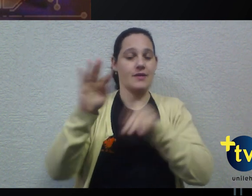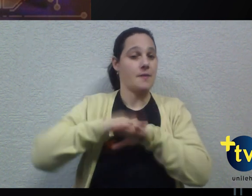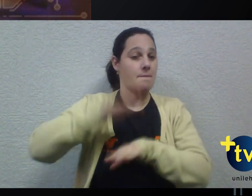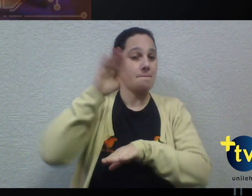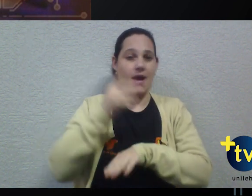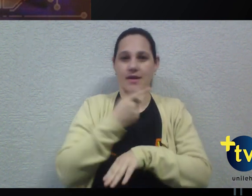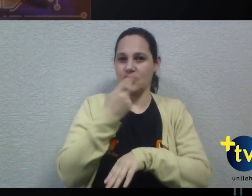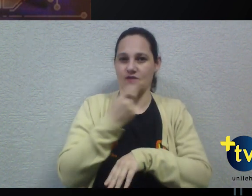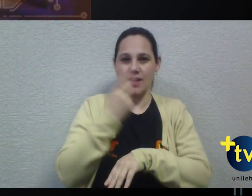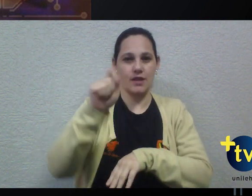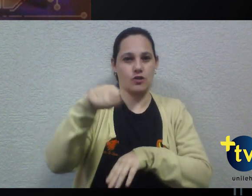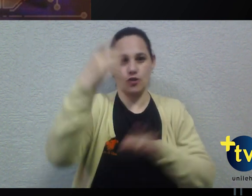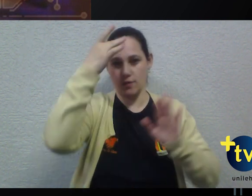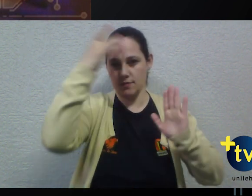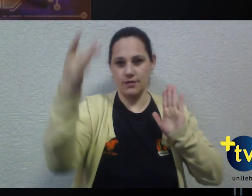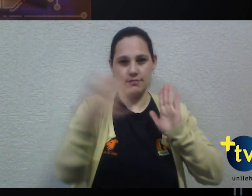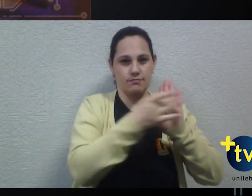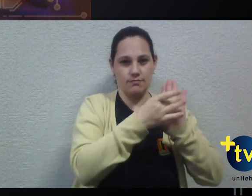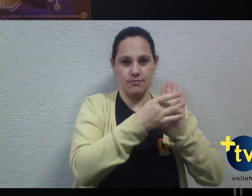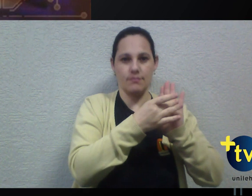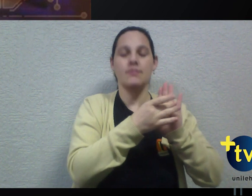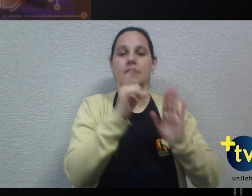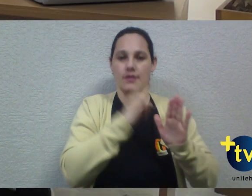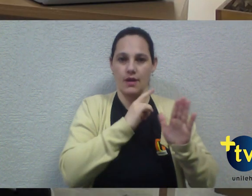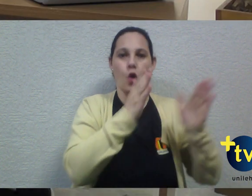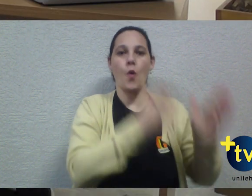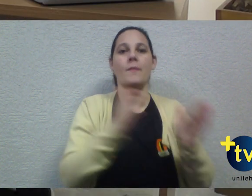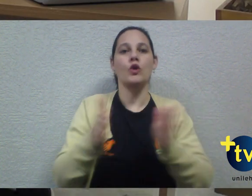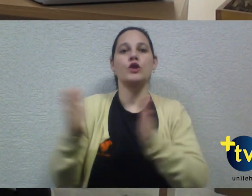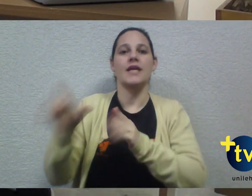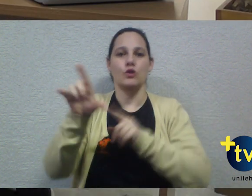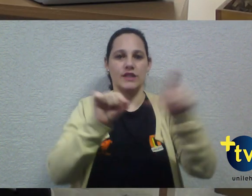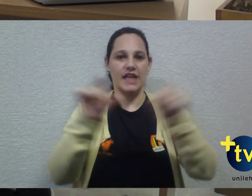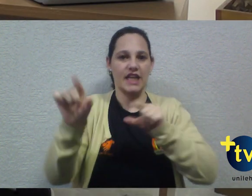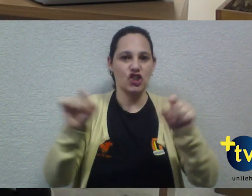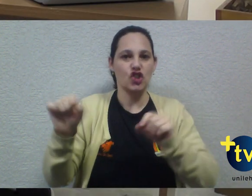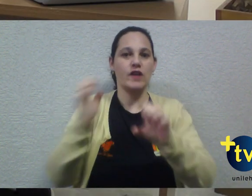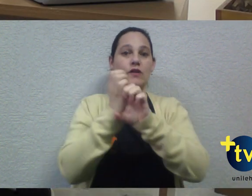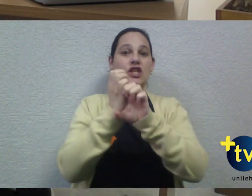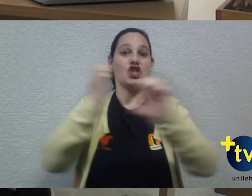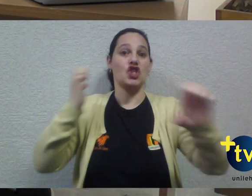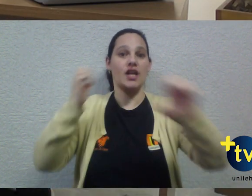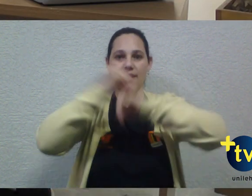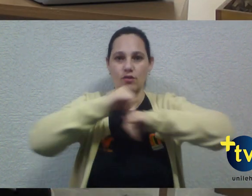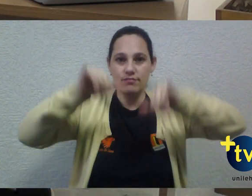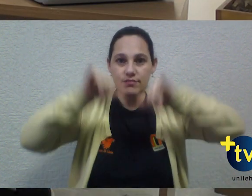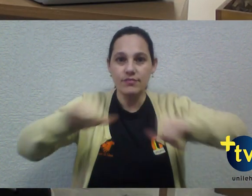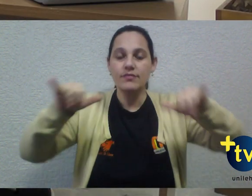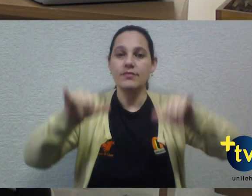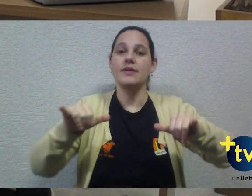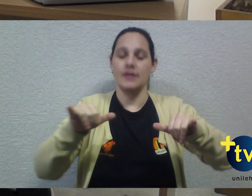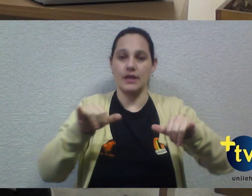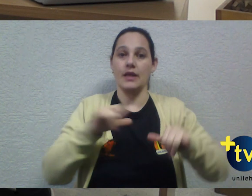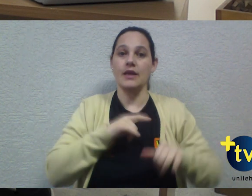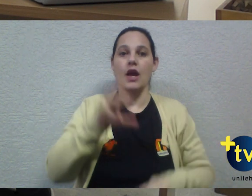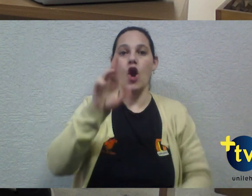contexto da inteligência artificial, passou dentro de um processo seletivo como engenheiro de dados, ou seja, ele se